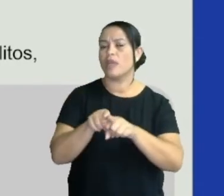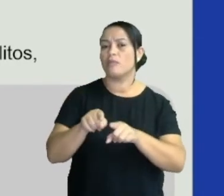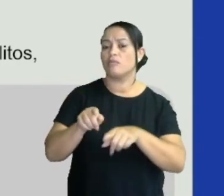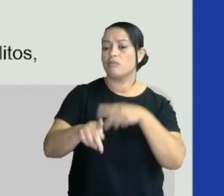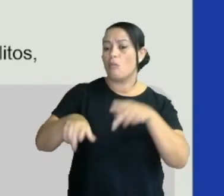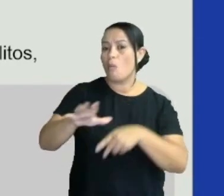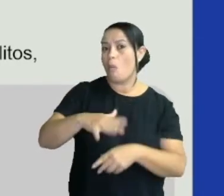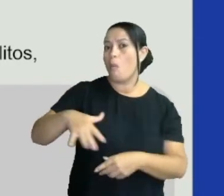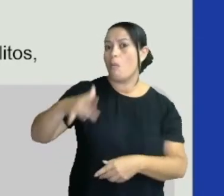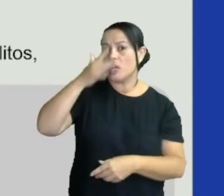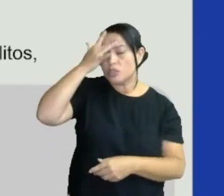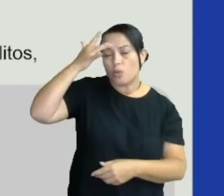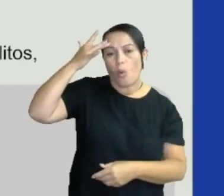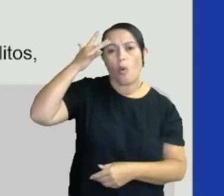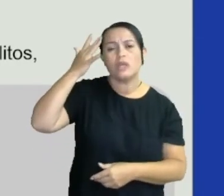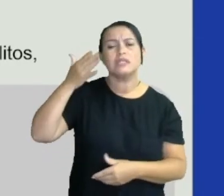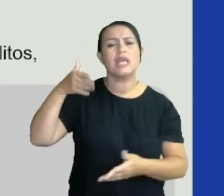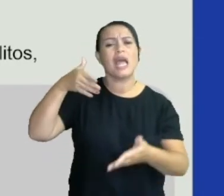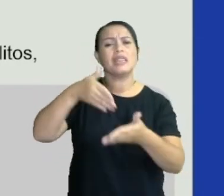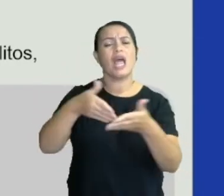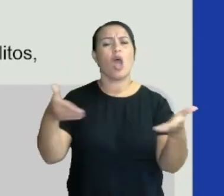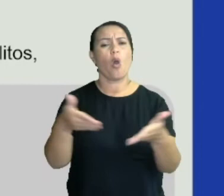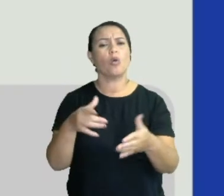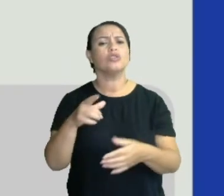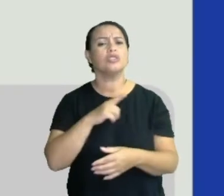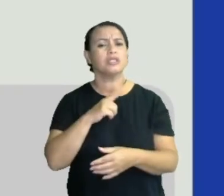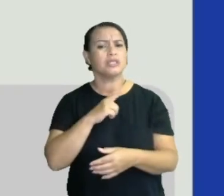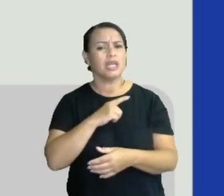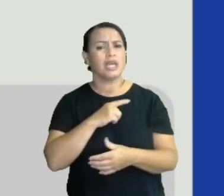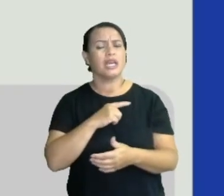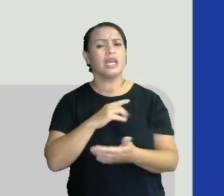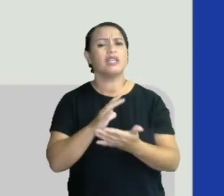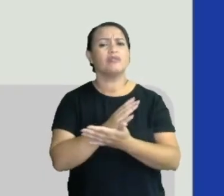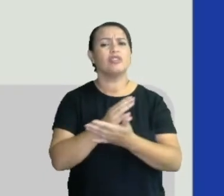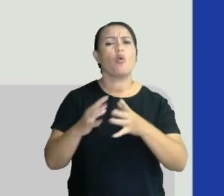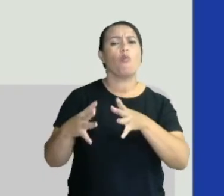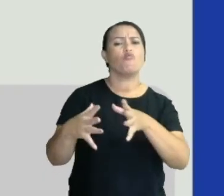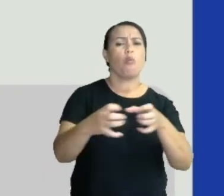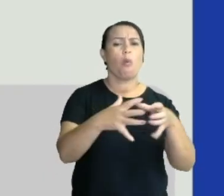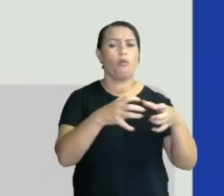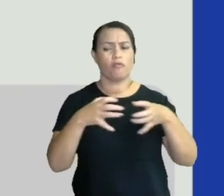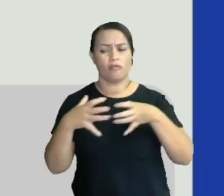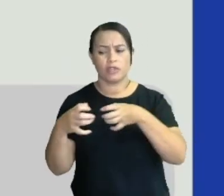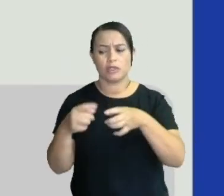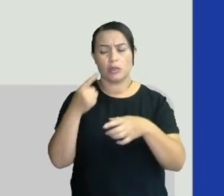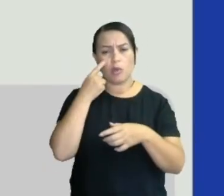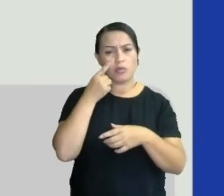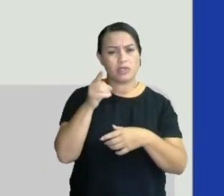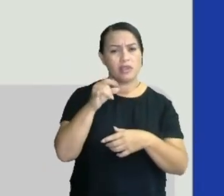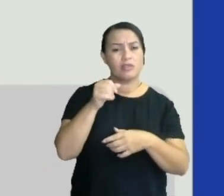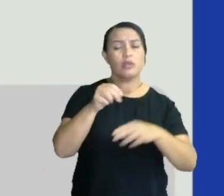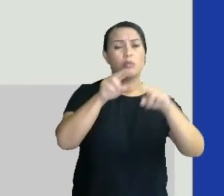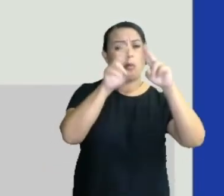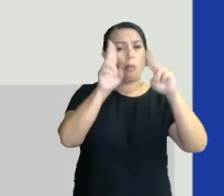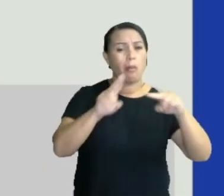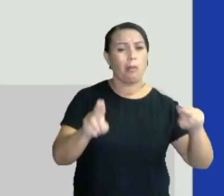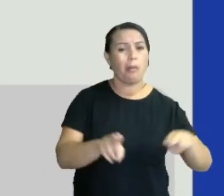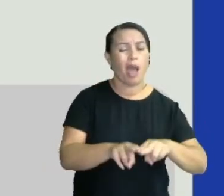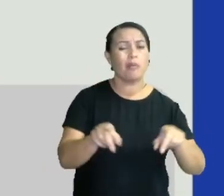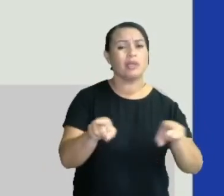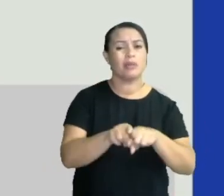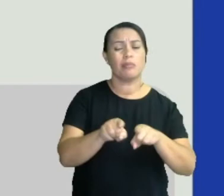até hoje existem conflitos entre elas. Então observe nesse mapa aqui